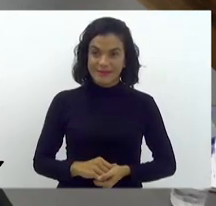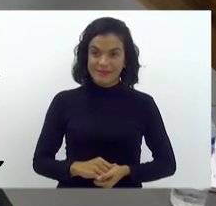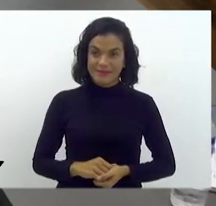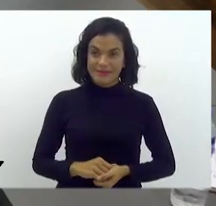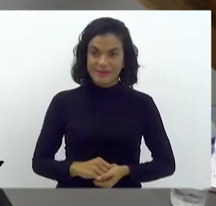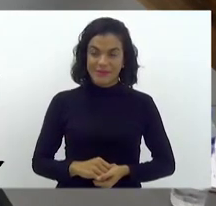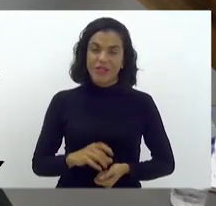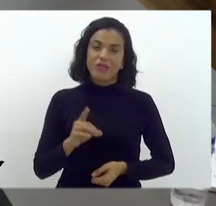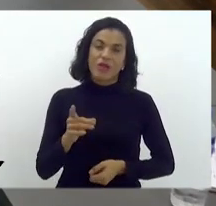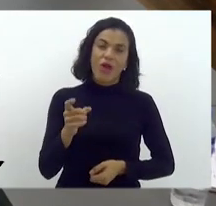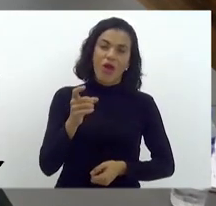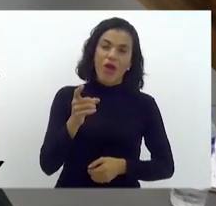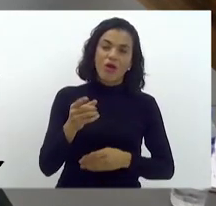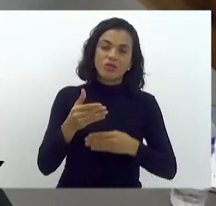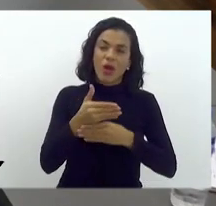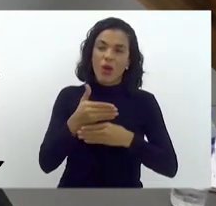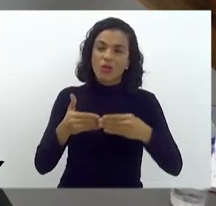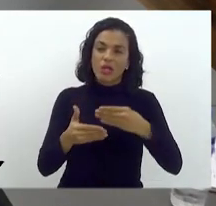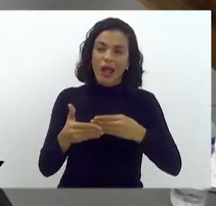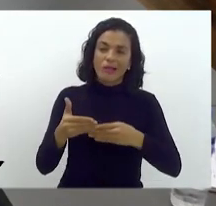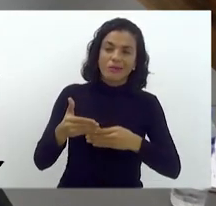Rafael só volta rapidamente